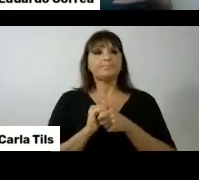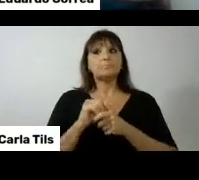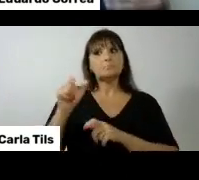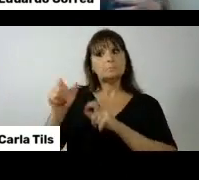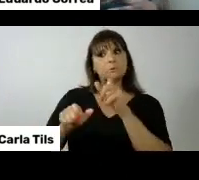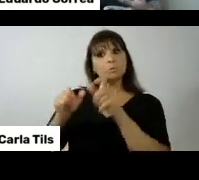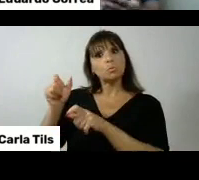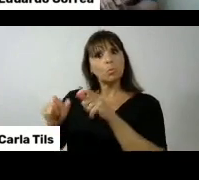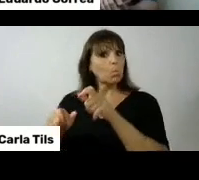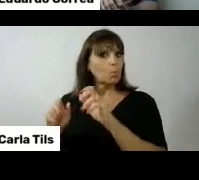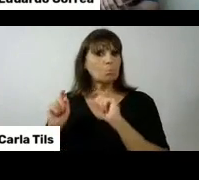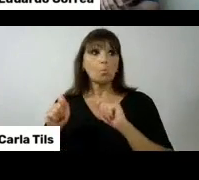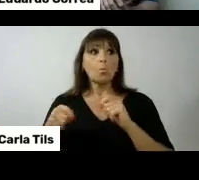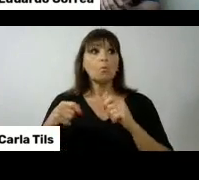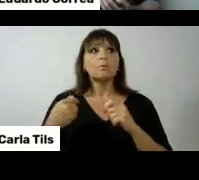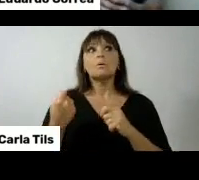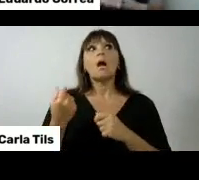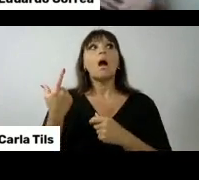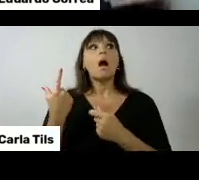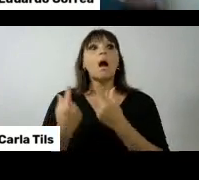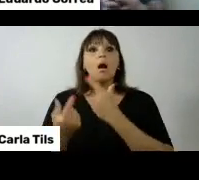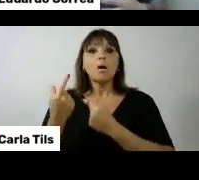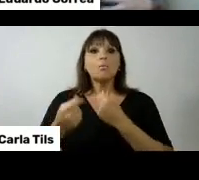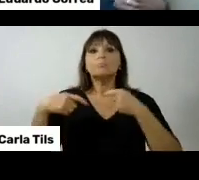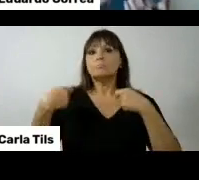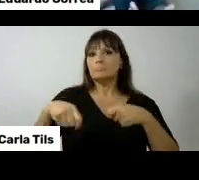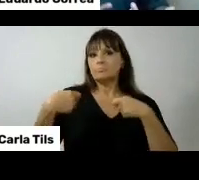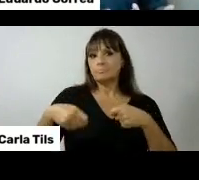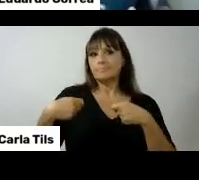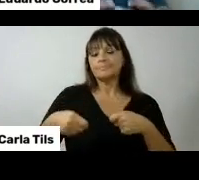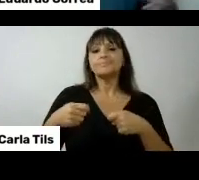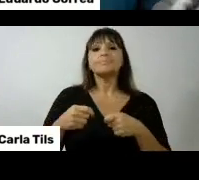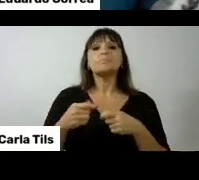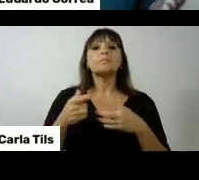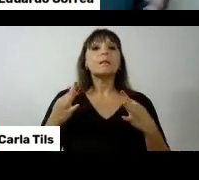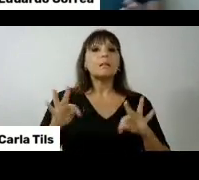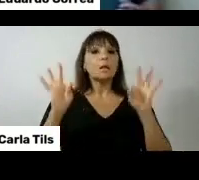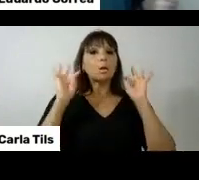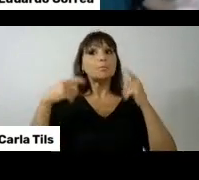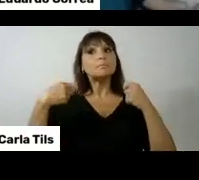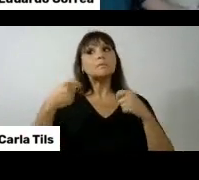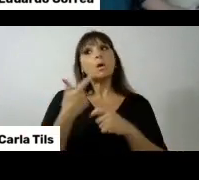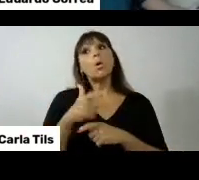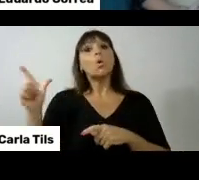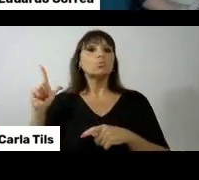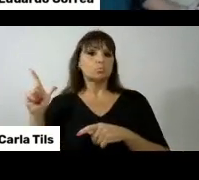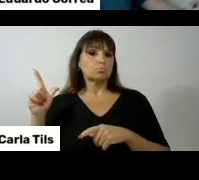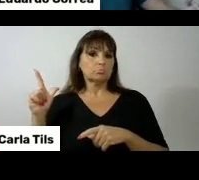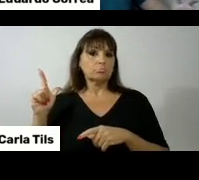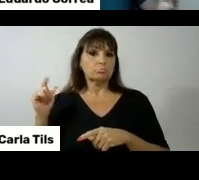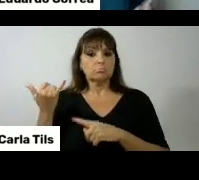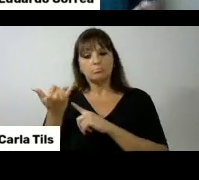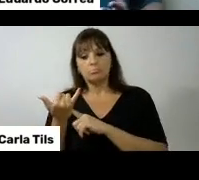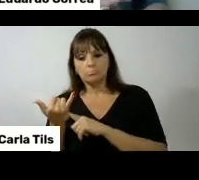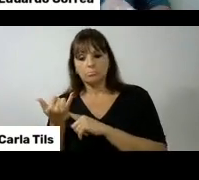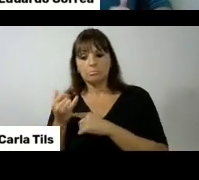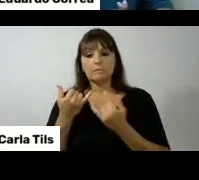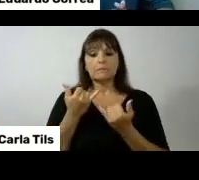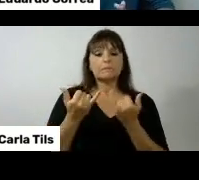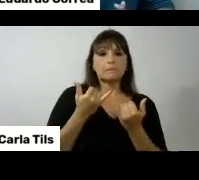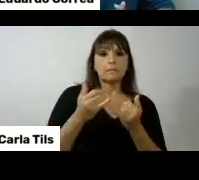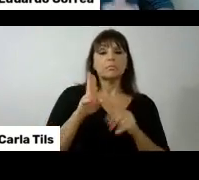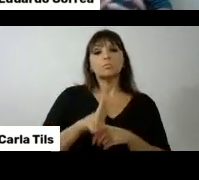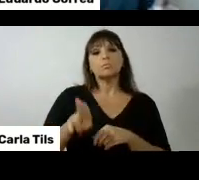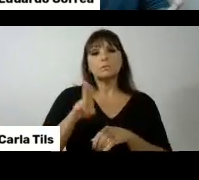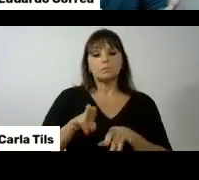alguma necessidade tecnológica, precisam utilizar algum outro dispositivo. Por exemplo, eu estou aqui comigo utilizando o teclado e utilizando o